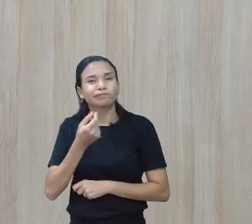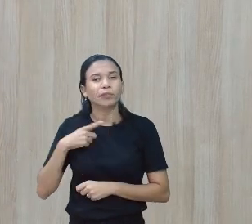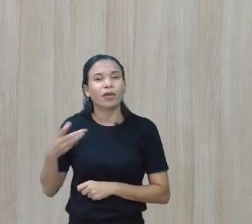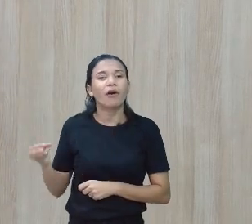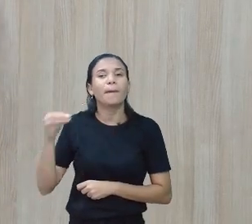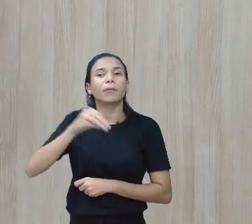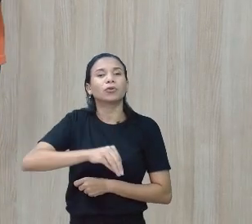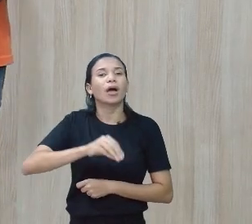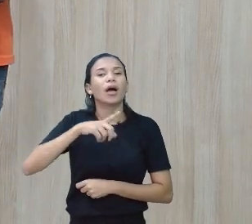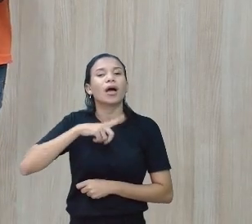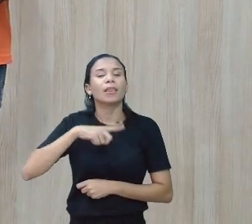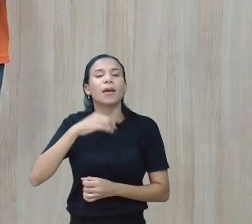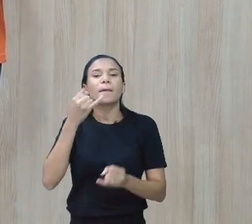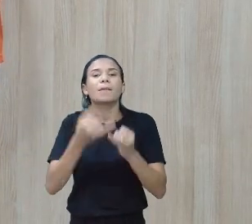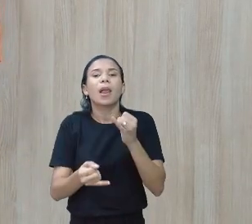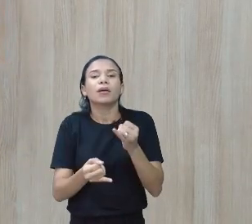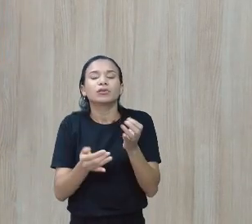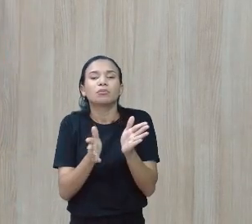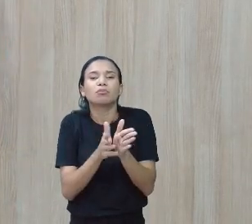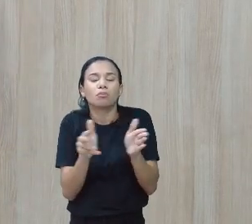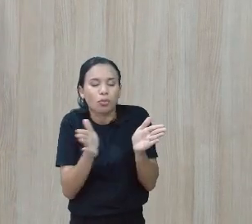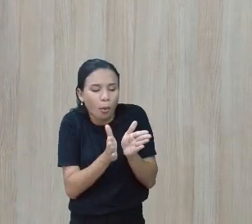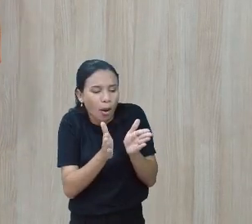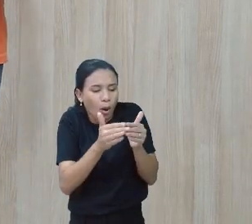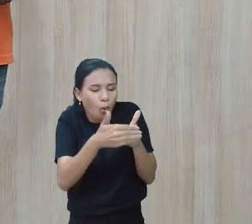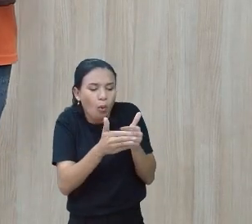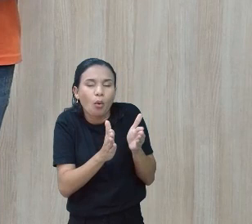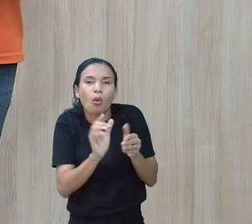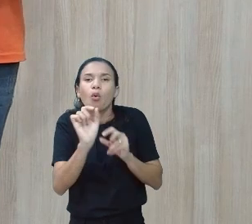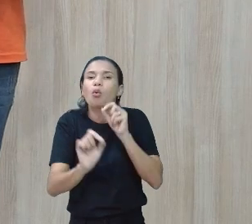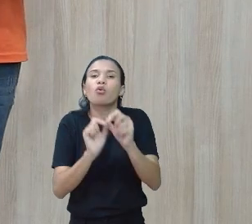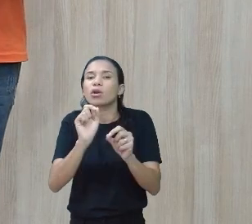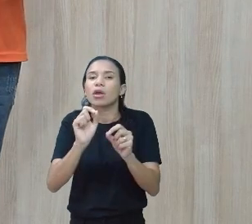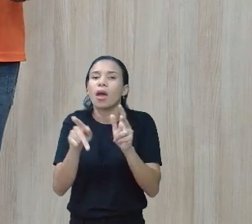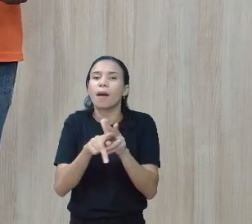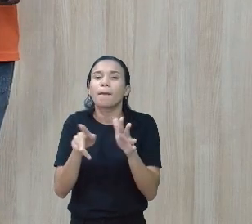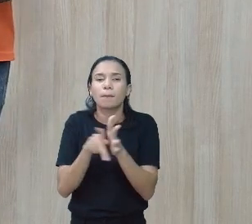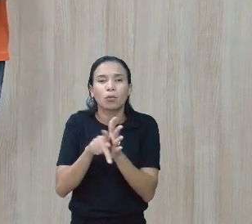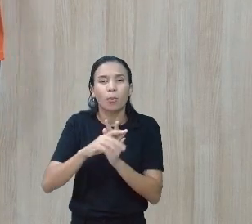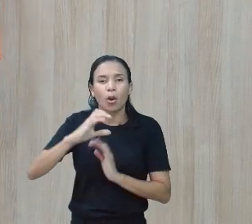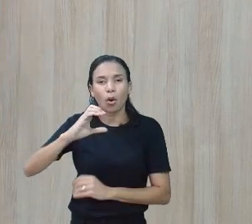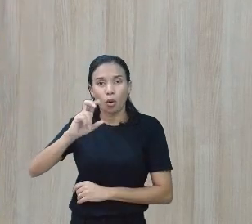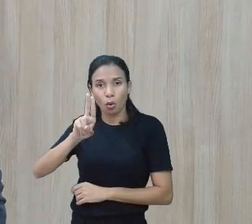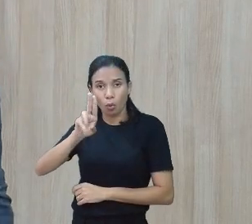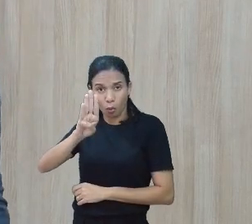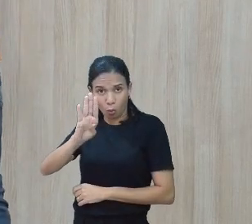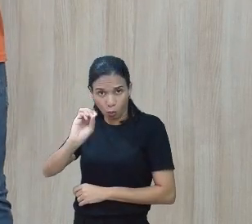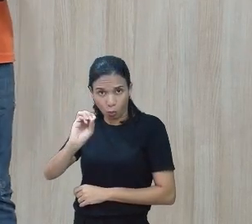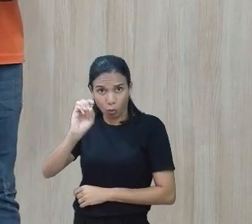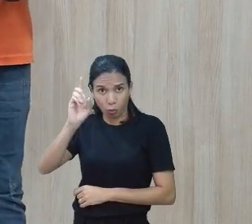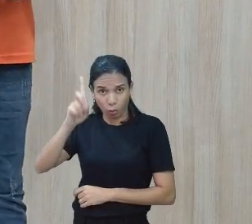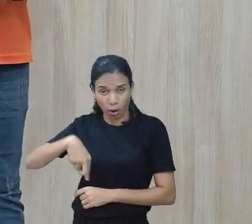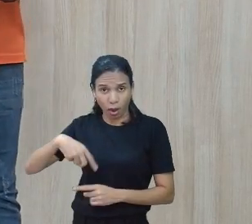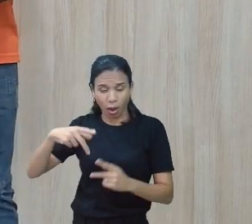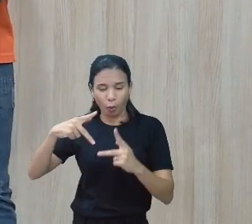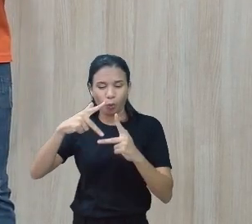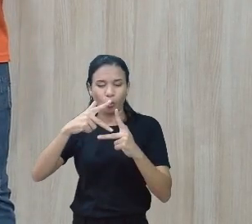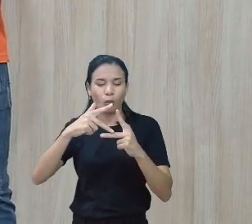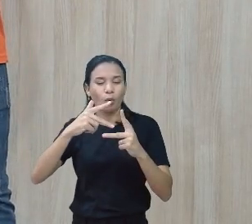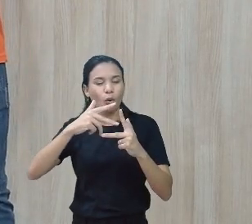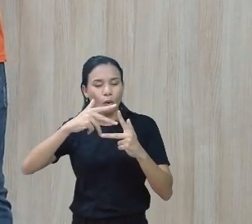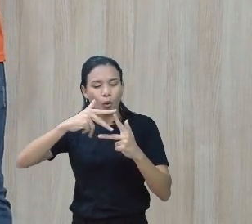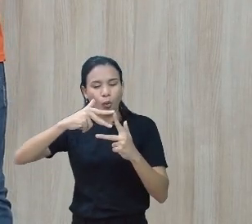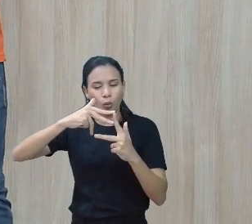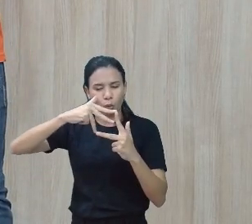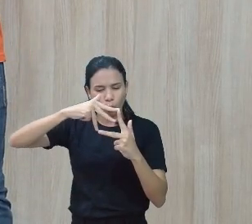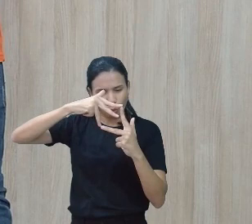tem formatos de cubos. Então, bora lembrar aí, o que é um cubo? O cubo é um poliedro que tem